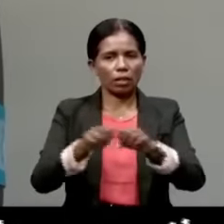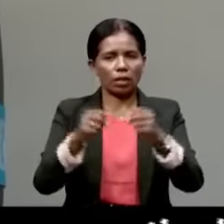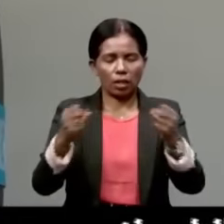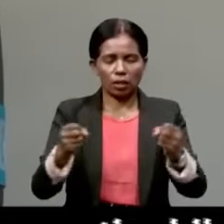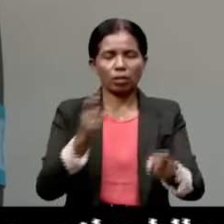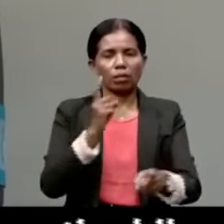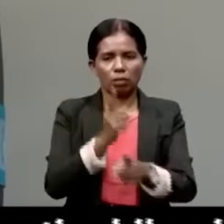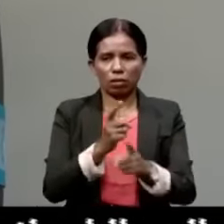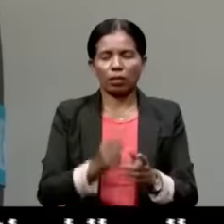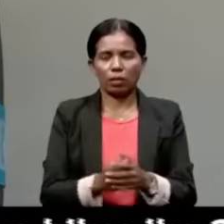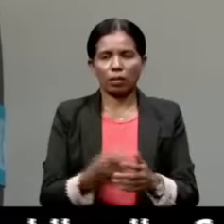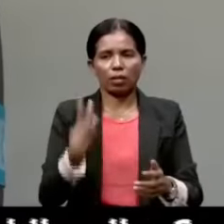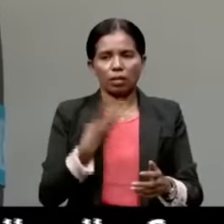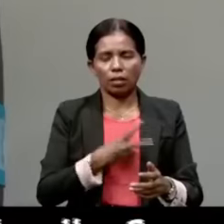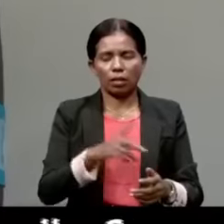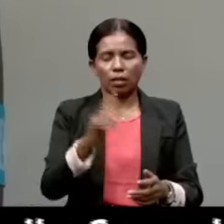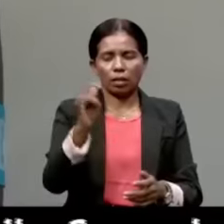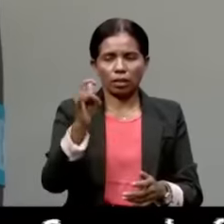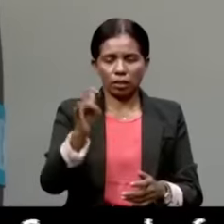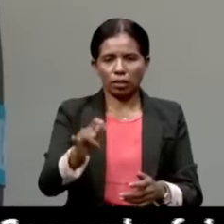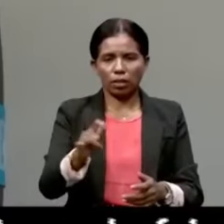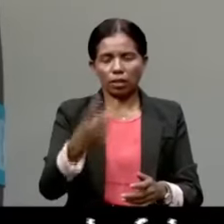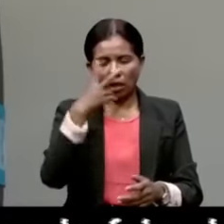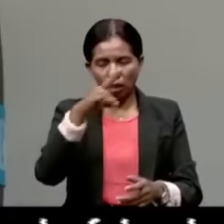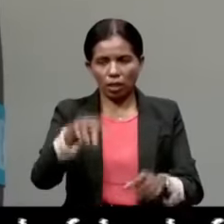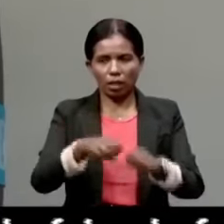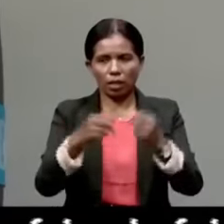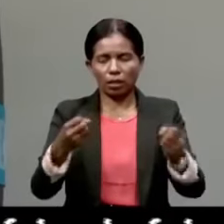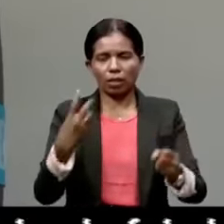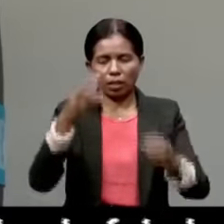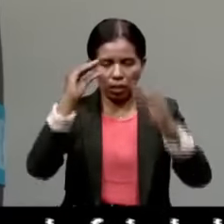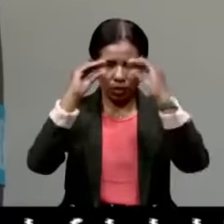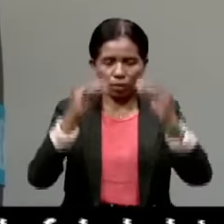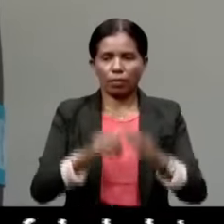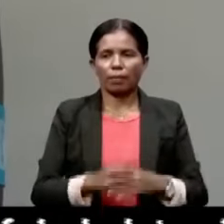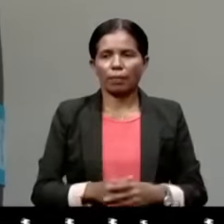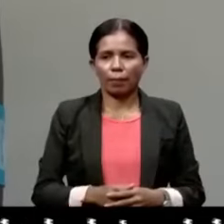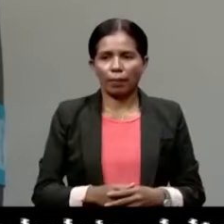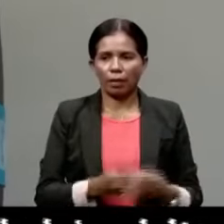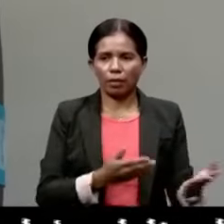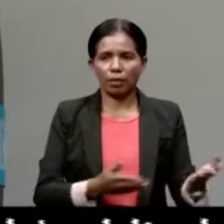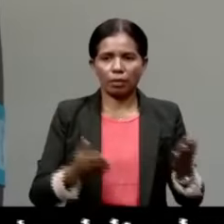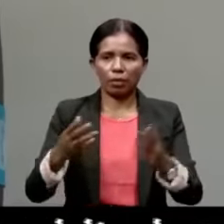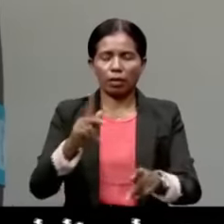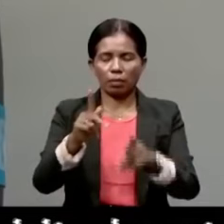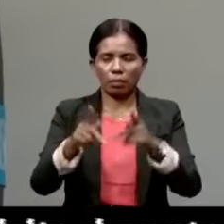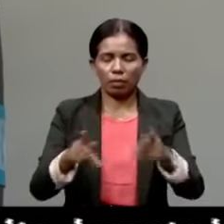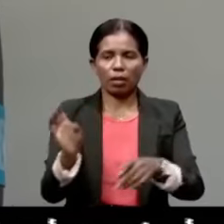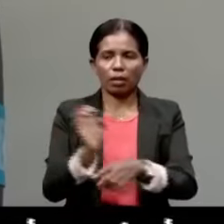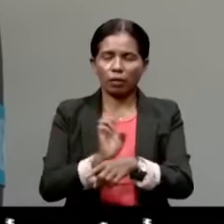algum, mas é também dano em ba, tem mal ser minha vida, como me devemos